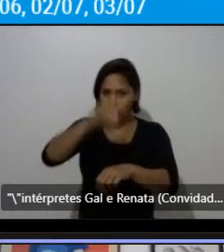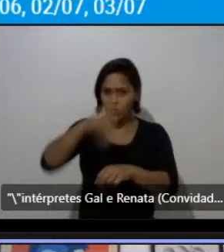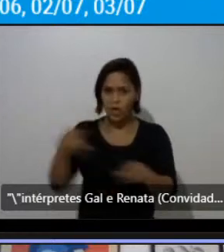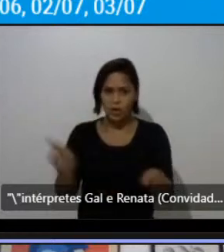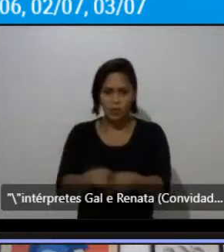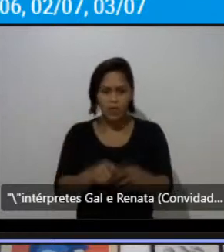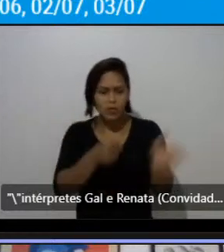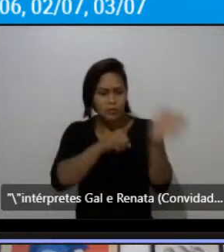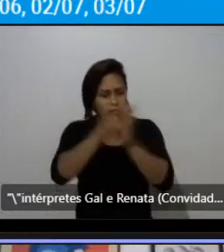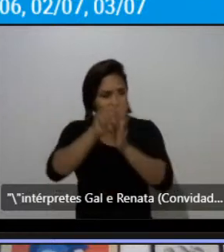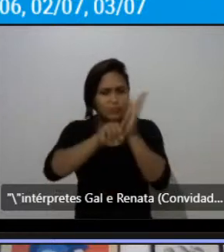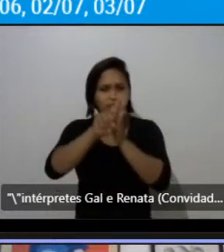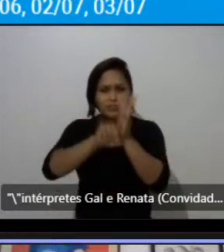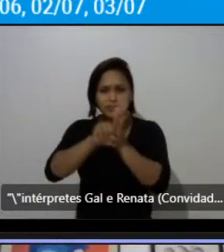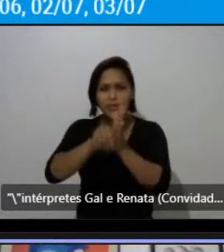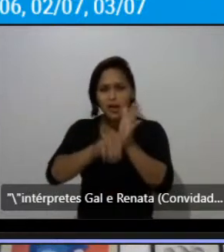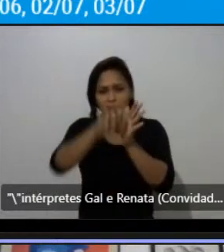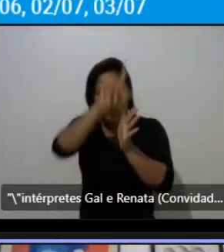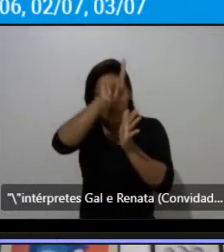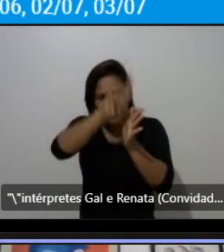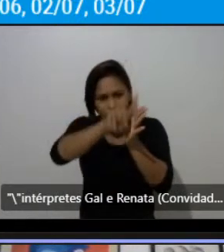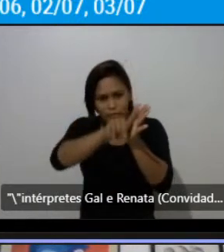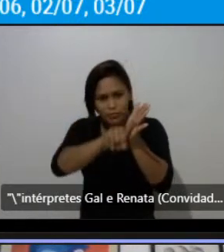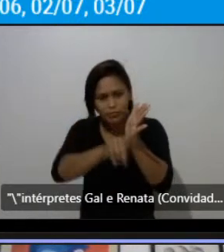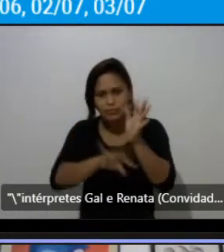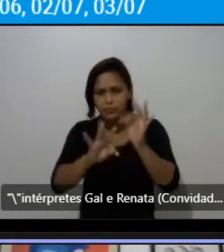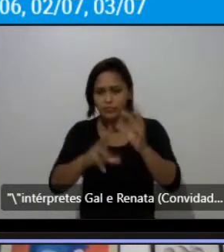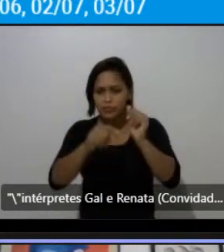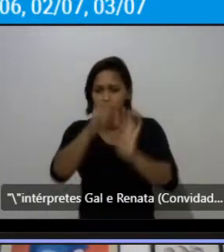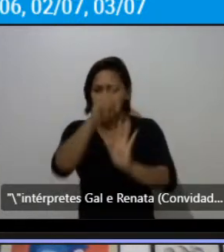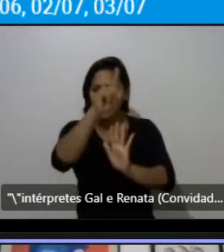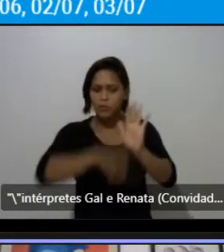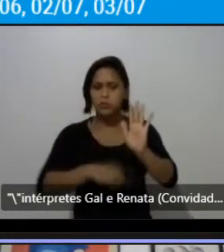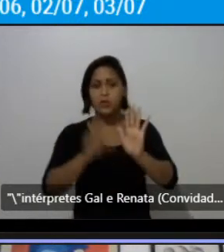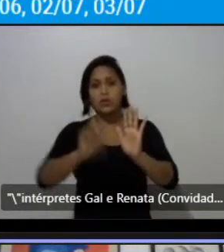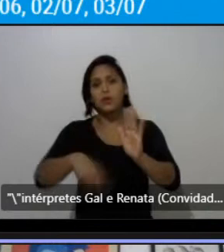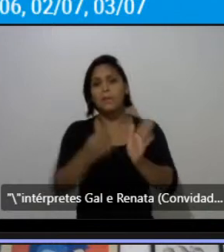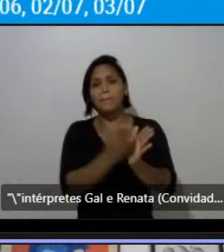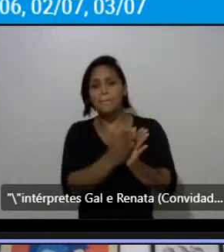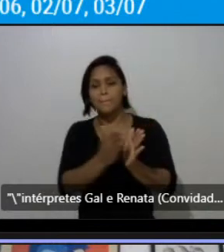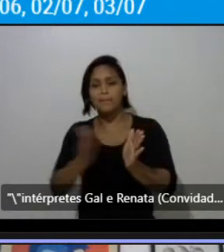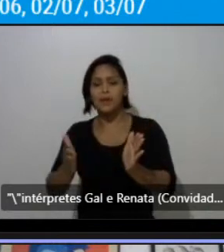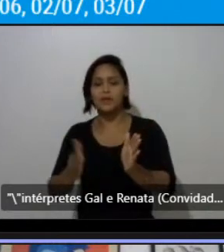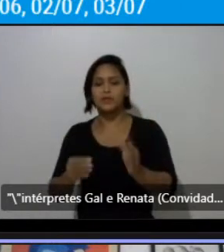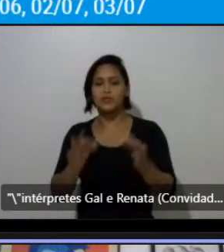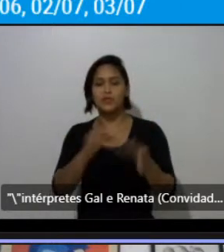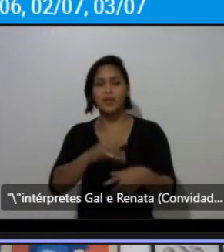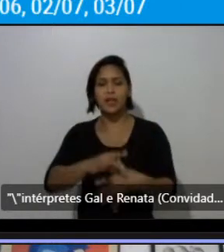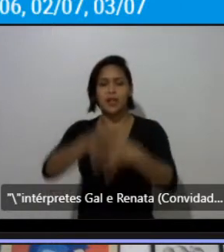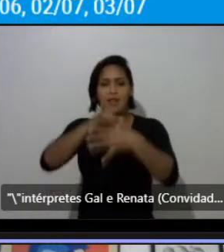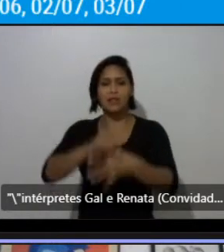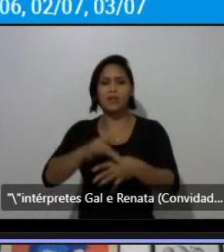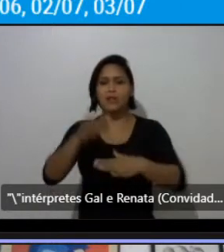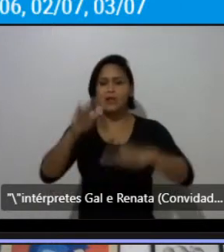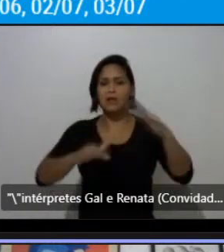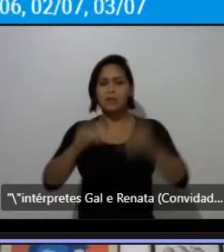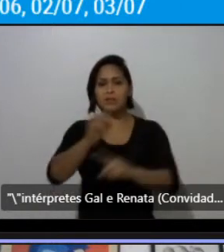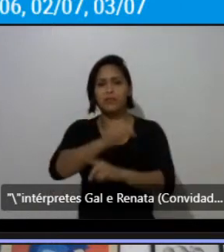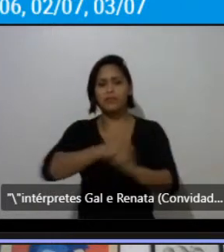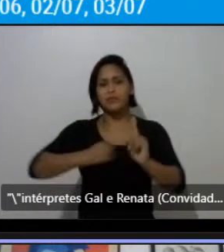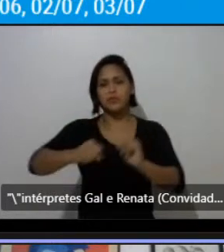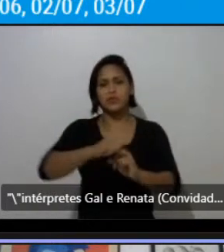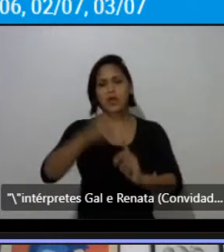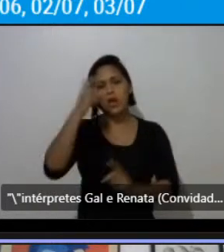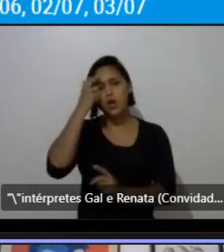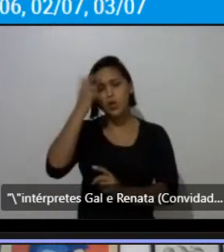estamos começando uma, um trabalho juntamente com parte dos, de muitas lideranças de movimentos sociais, de cultura, né,